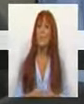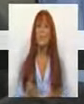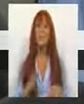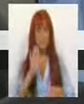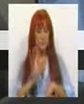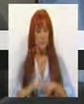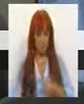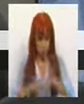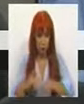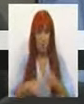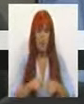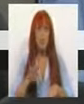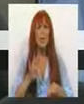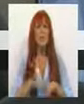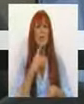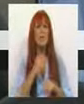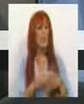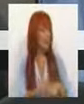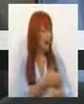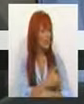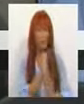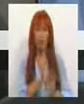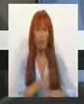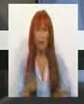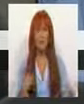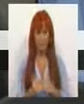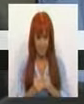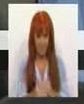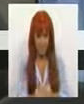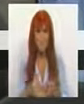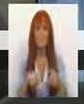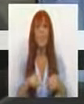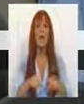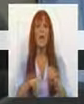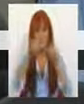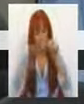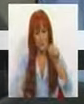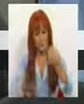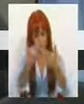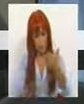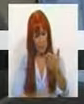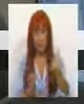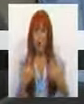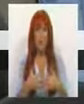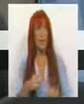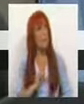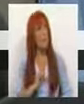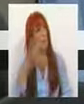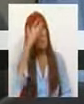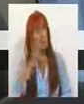Na sequência das questões que coloquei anteriormente, esta declaração, que será, sem dúvida, em nosso